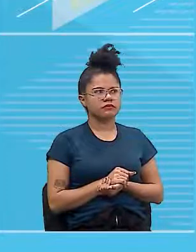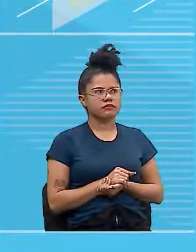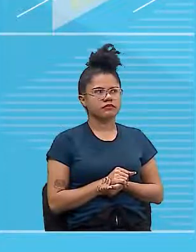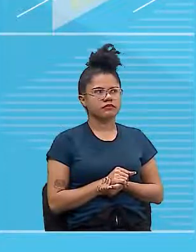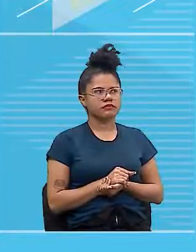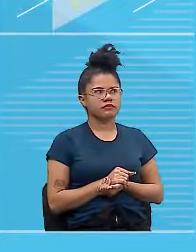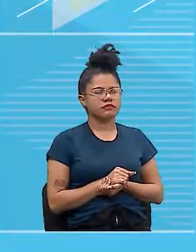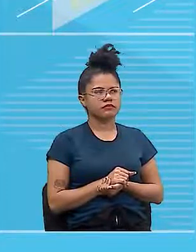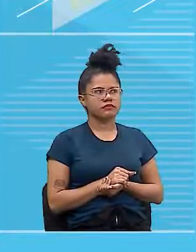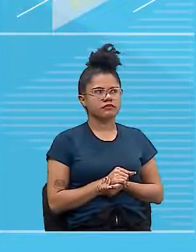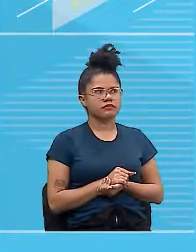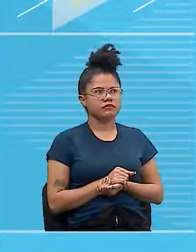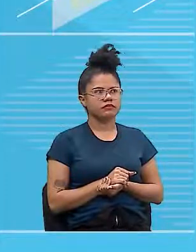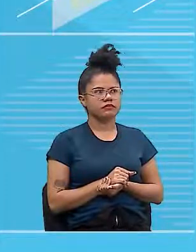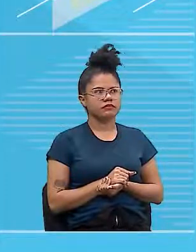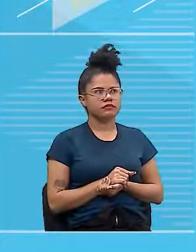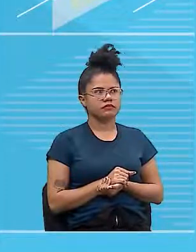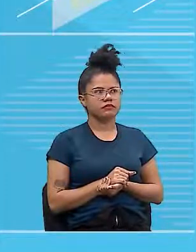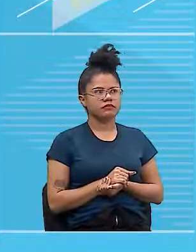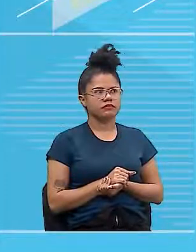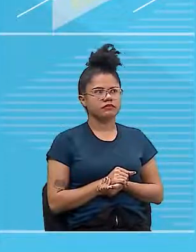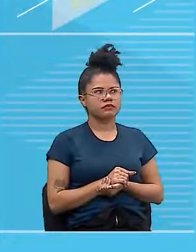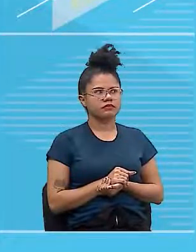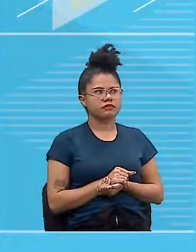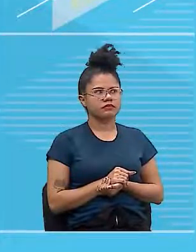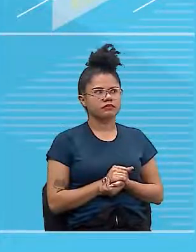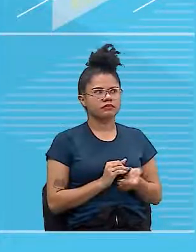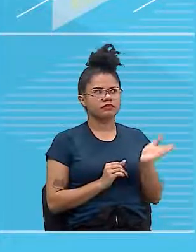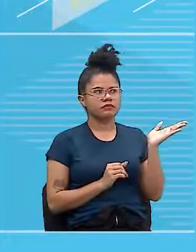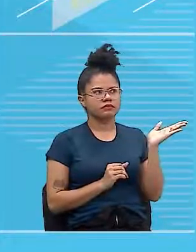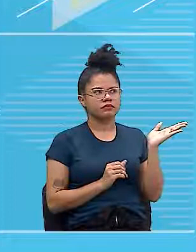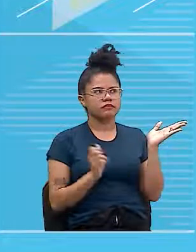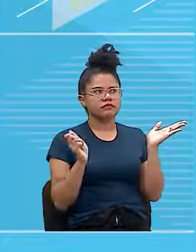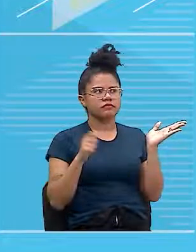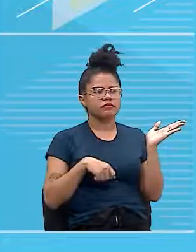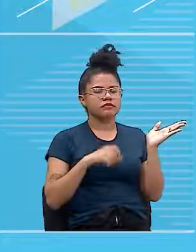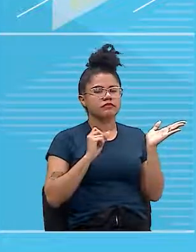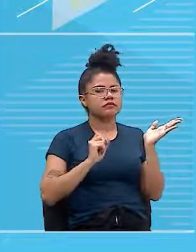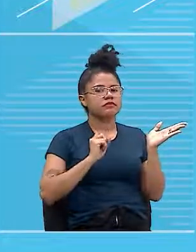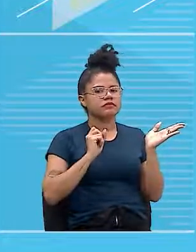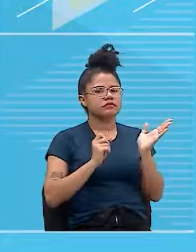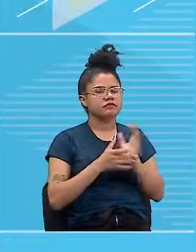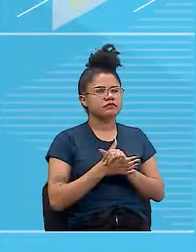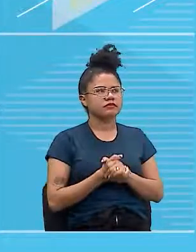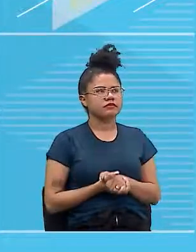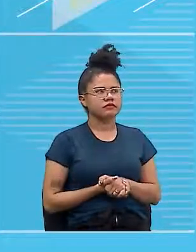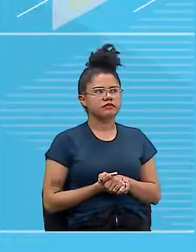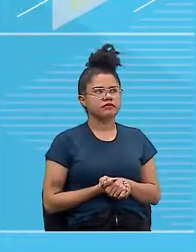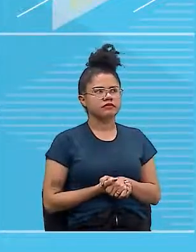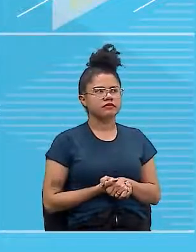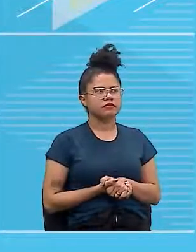vai fornecer para pessoa o que que eu preciso fazer agora